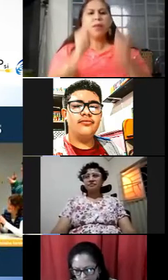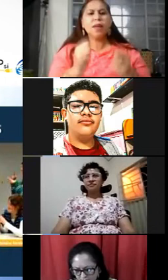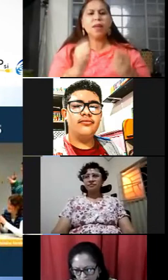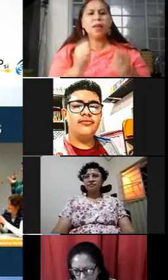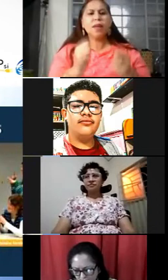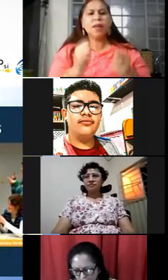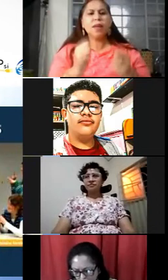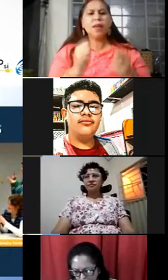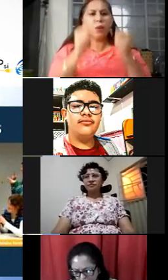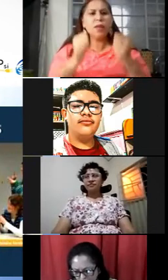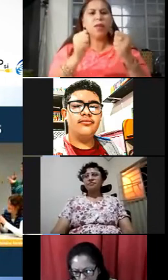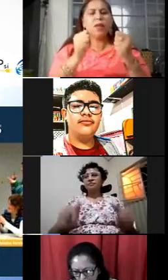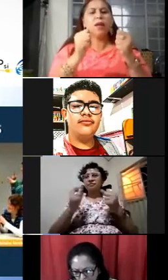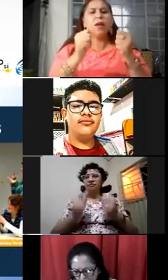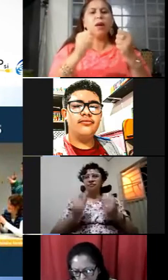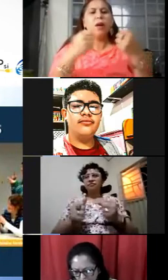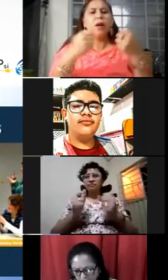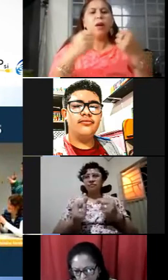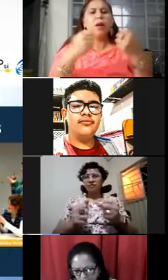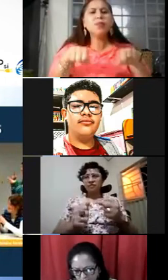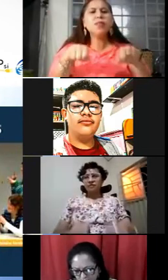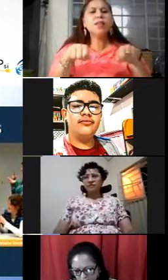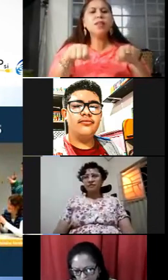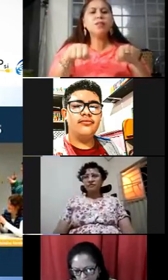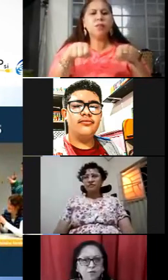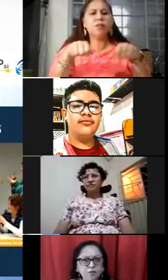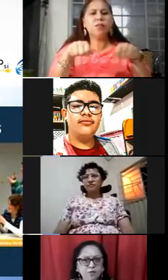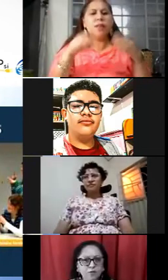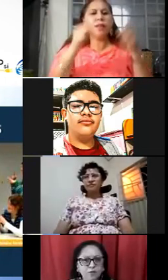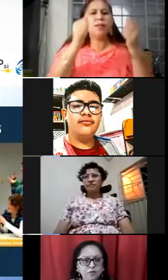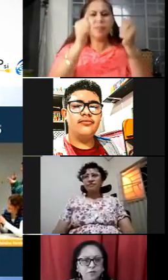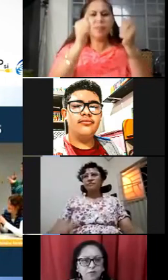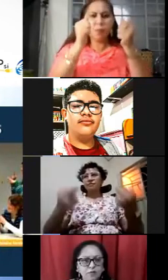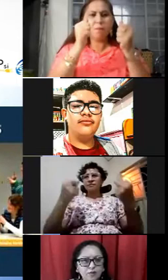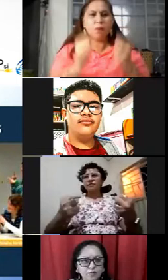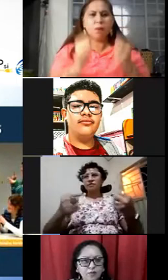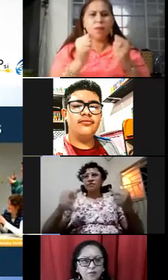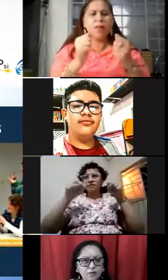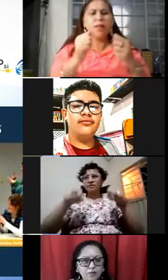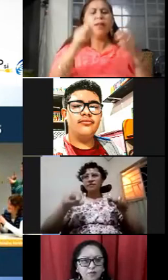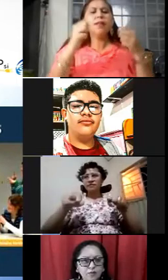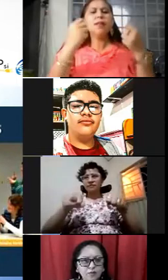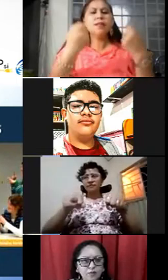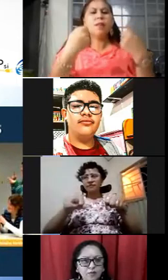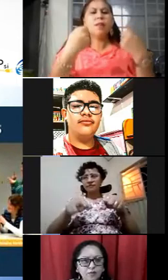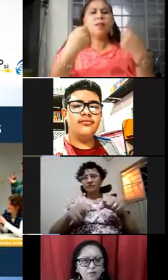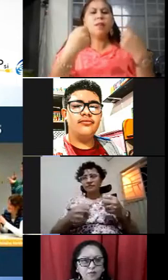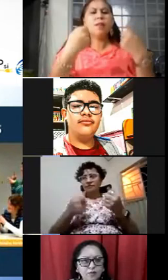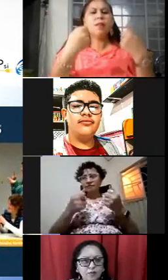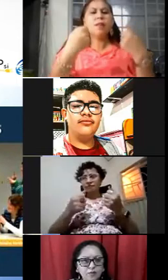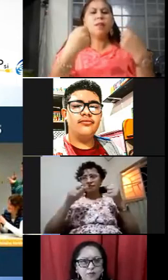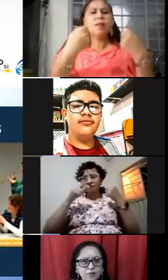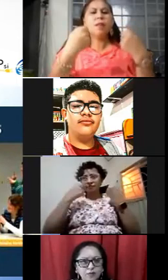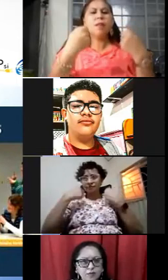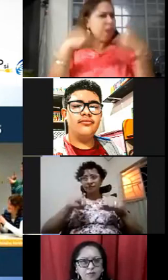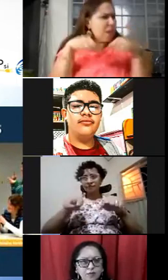poder. Pode ou é possível, né? Tem esse sinal para pode e tem esse sinal para é